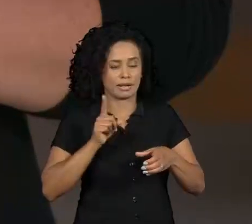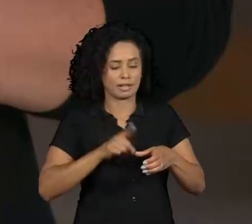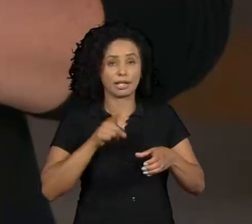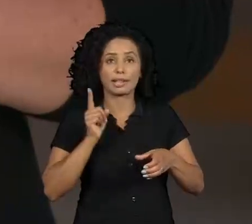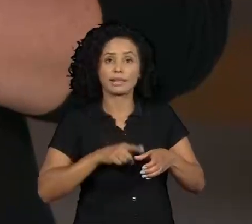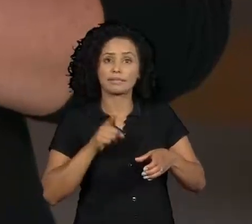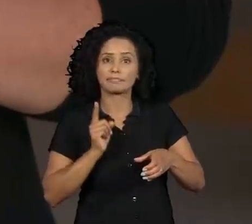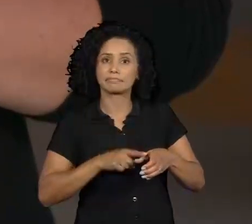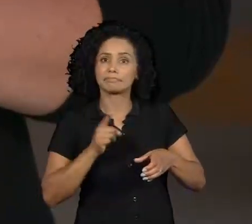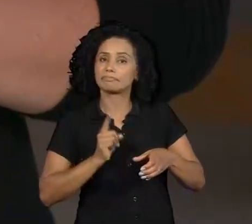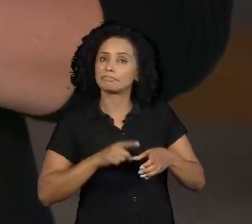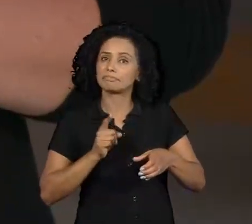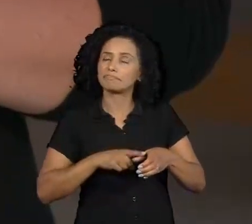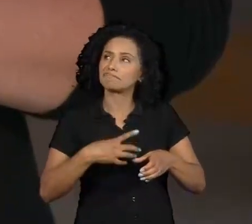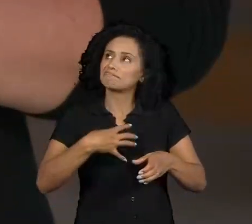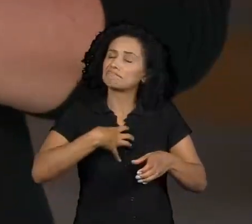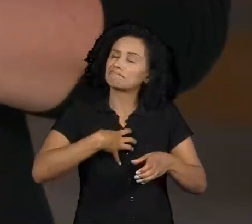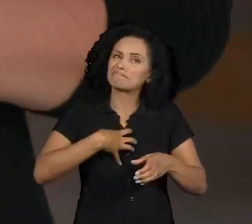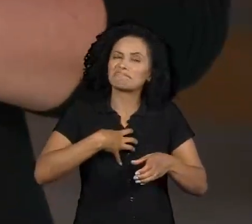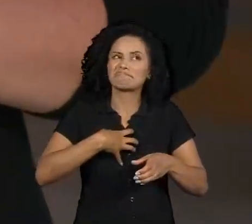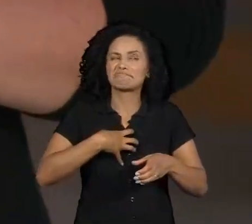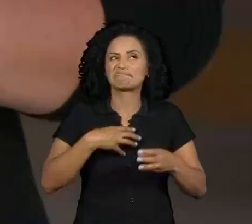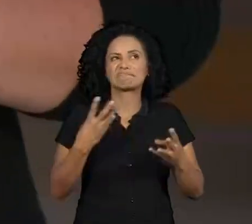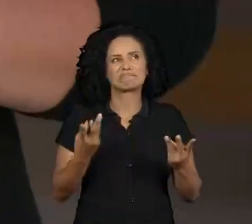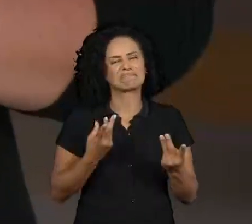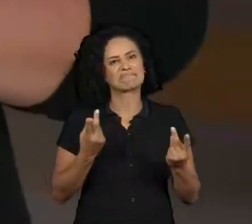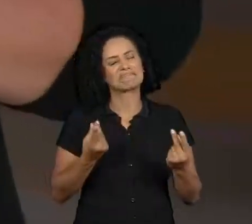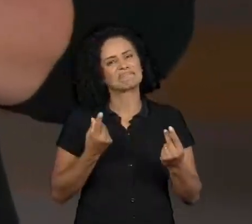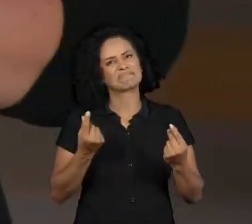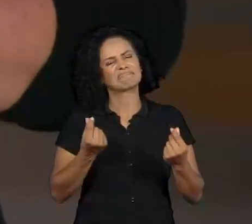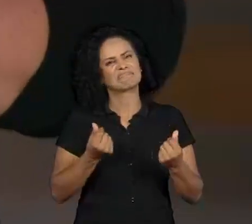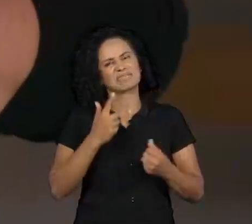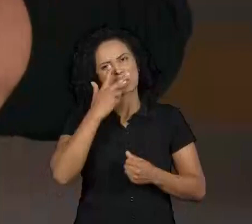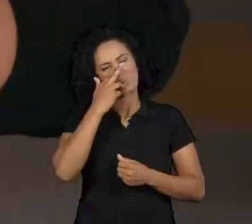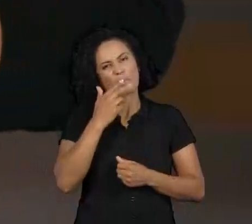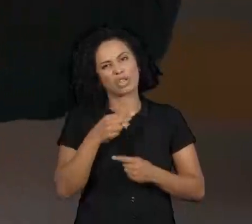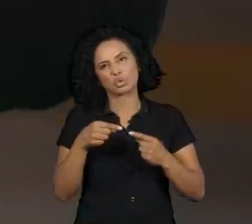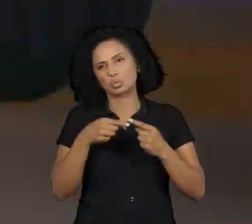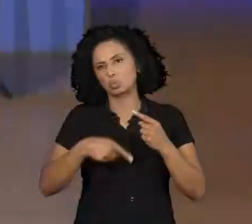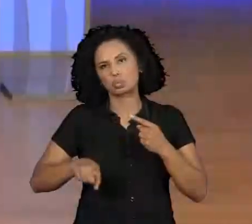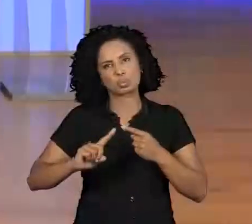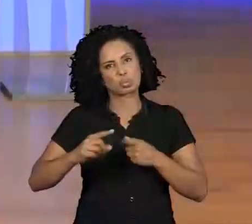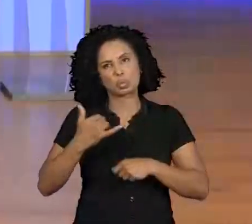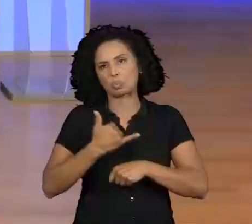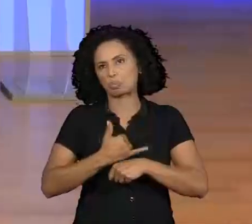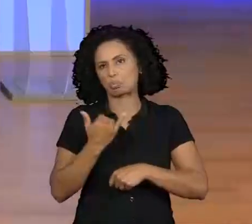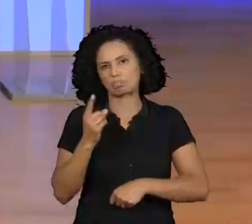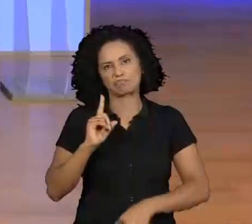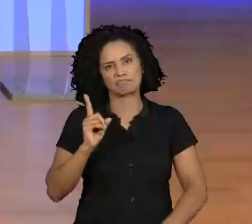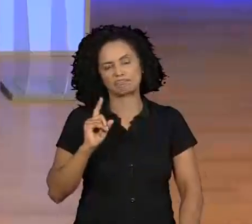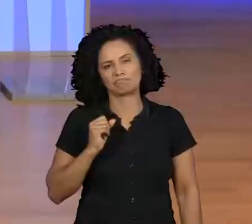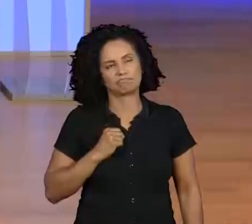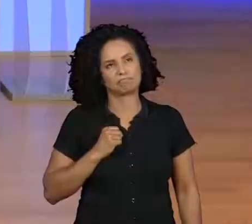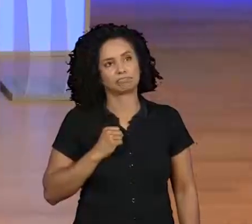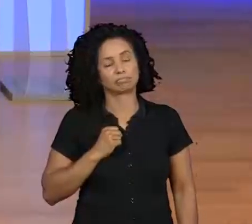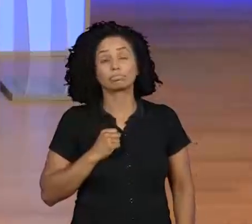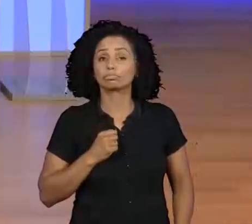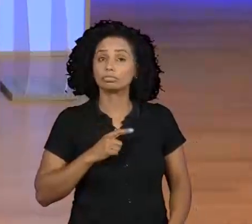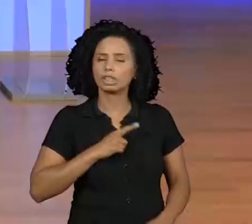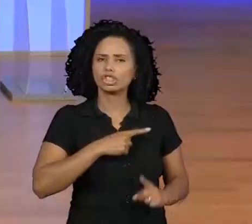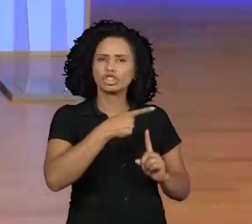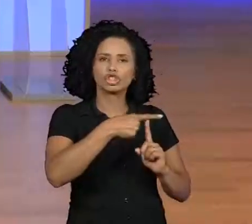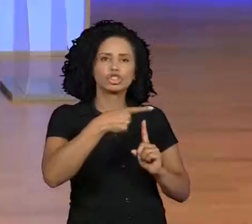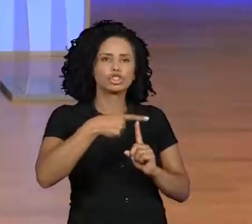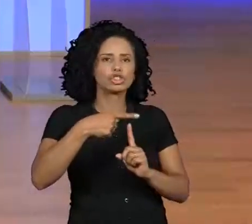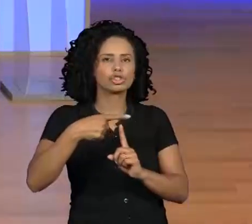Ah, eu não diria que esse som é metálico. Verdade, Pro. E olha, tem outros tipos também, outras formas